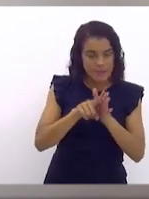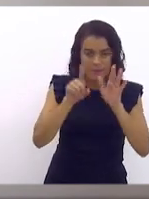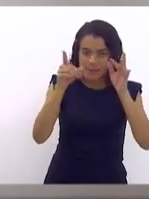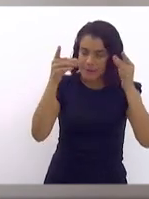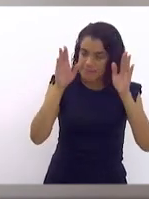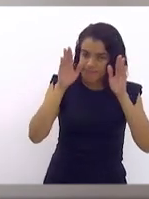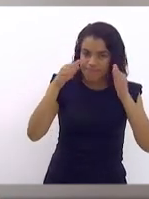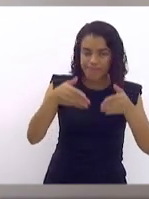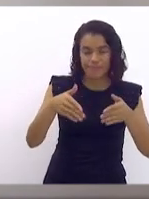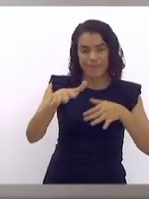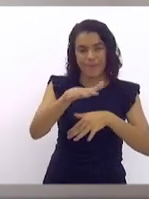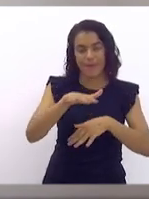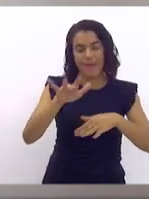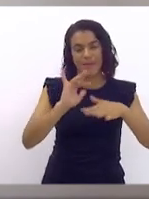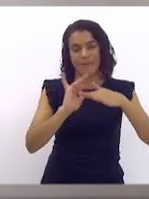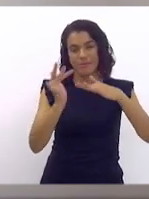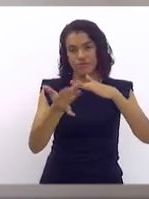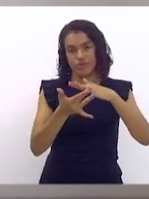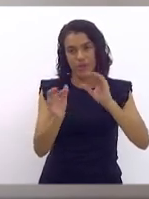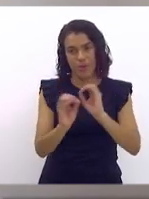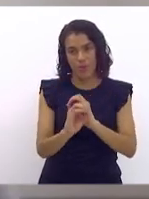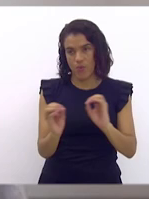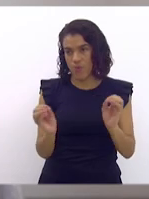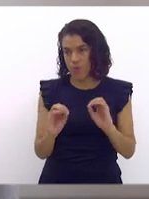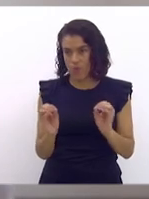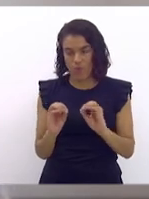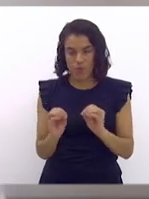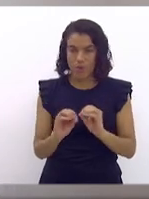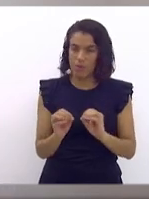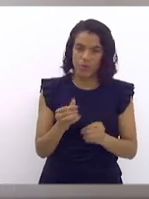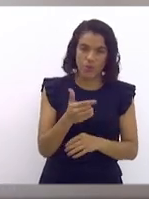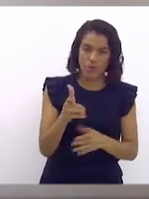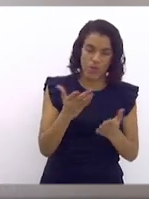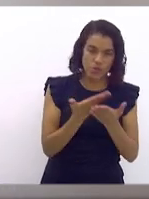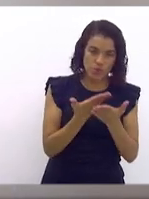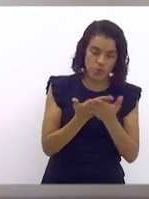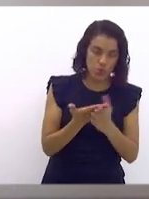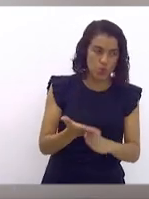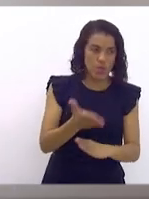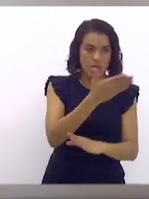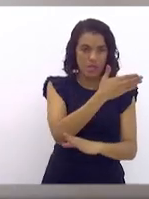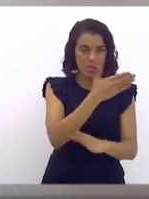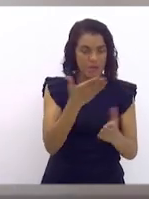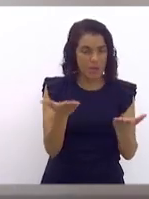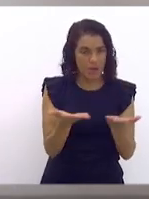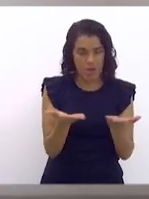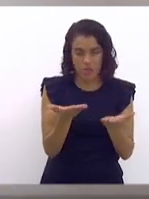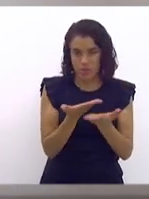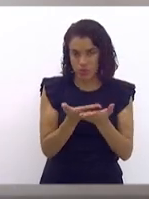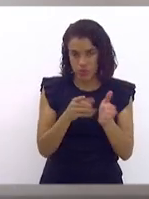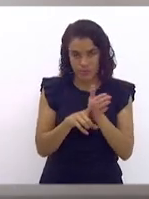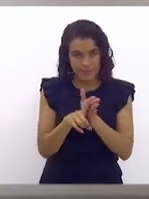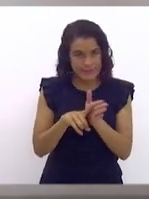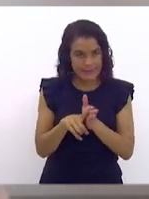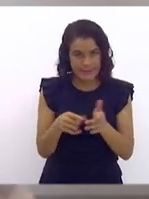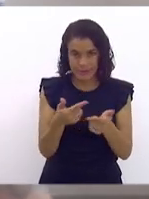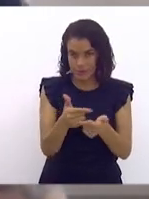violência nas plataformas digitais, né? Nem nos nossos estudos passados, nem nos que estão em andamento agora.